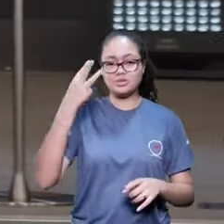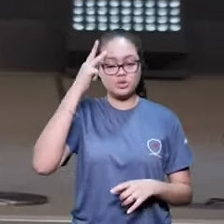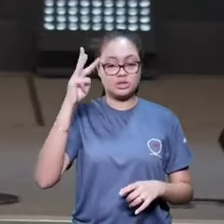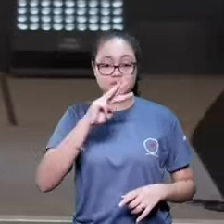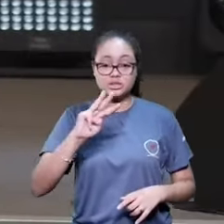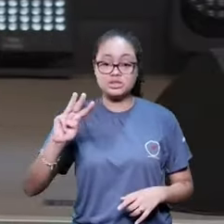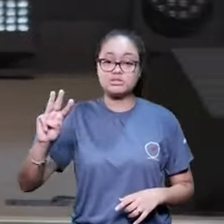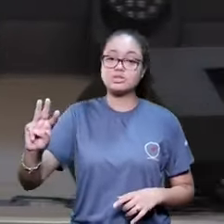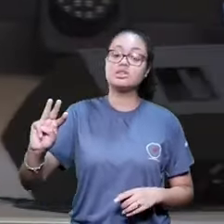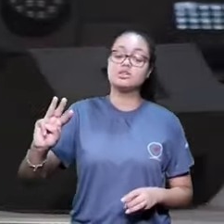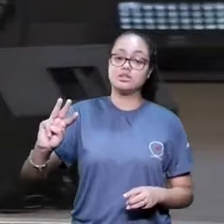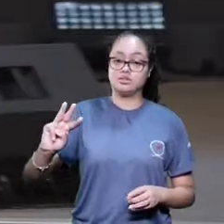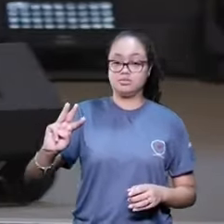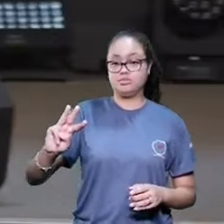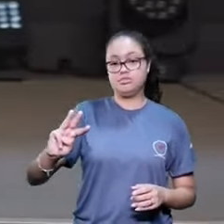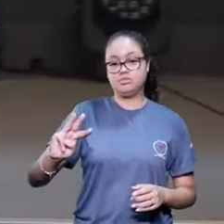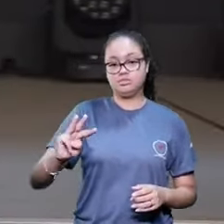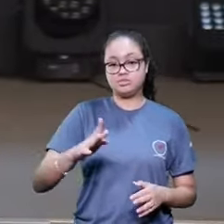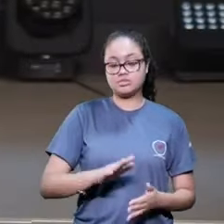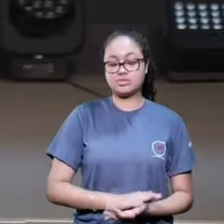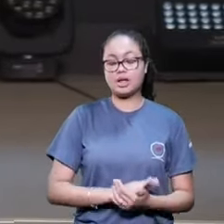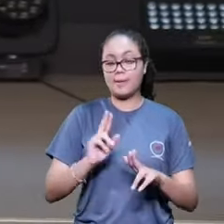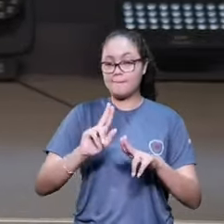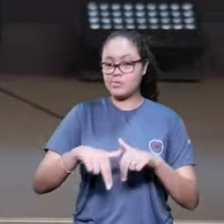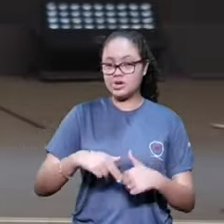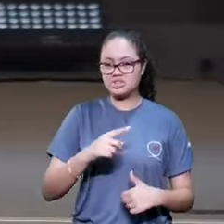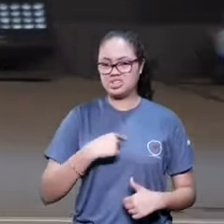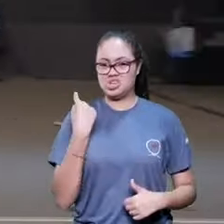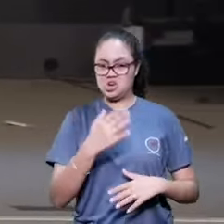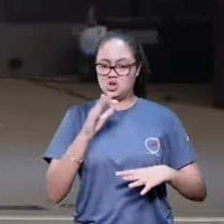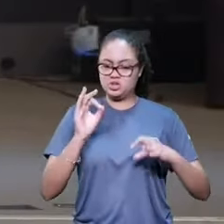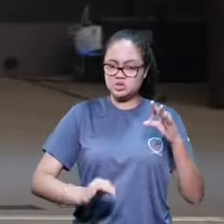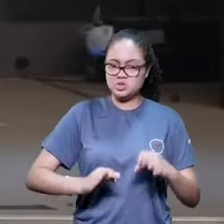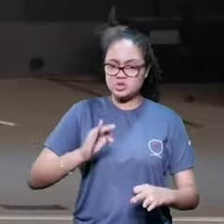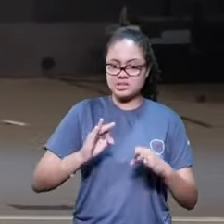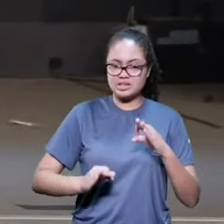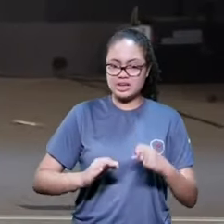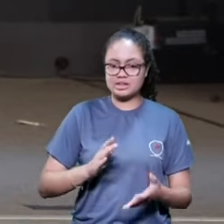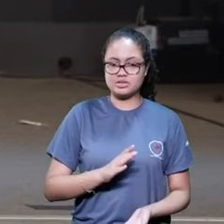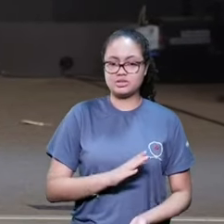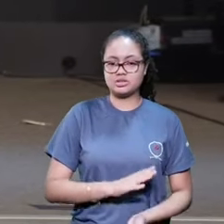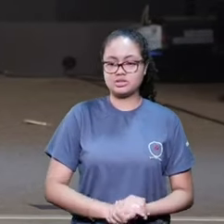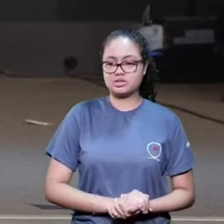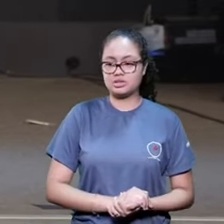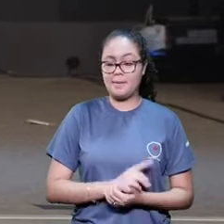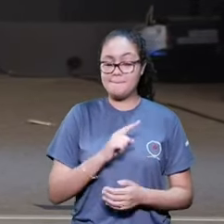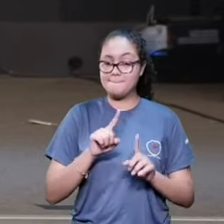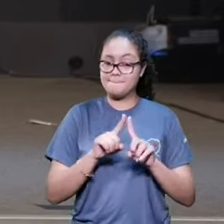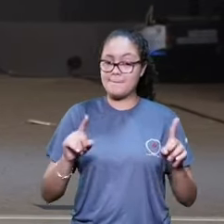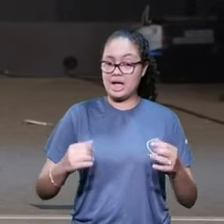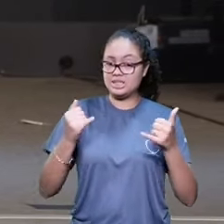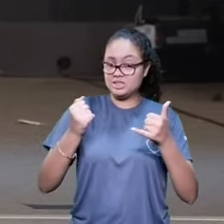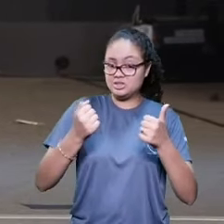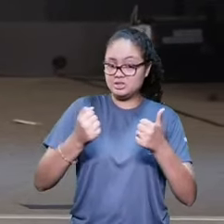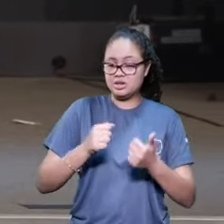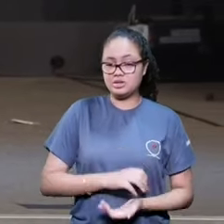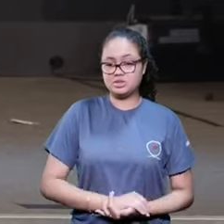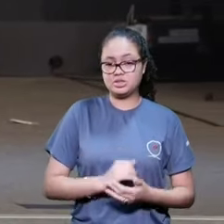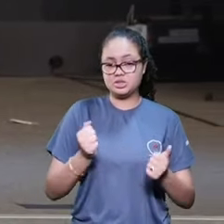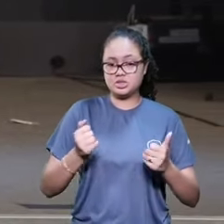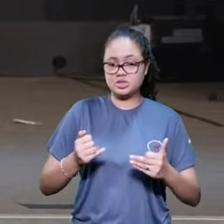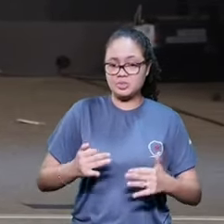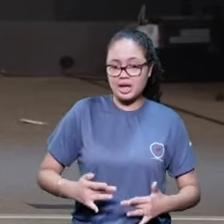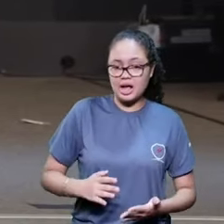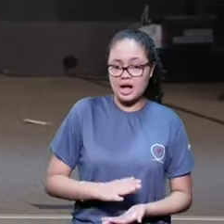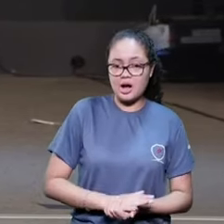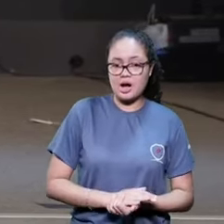dia. É por isso que nós não somos justos, mas somos justificados. Por quê? Porque um justo que não